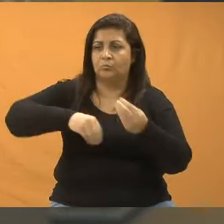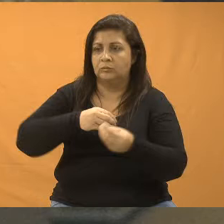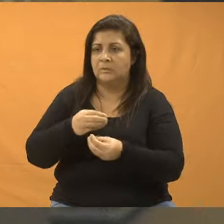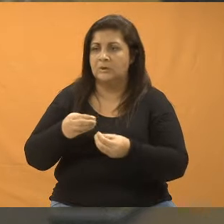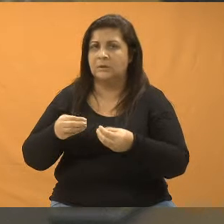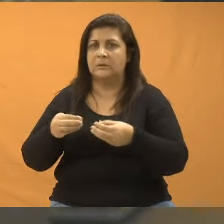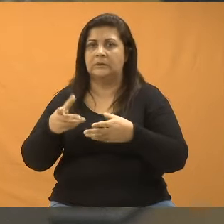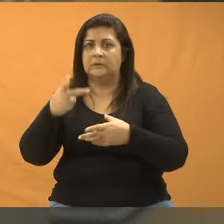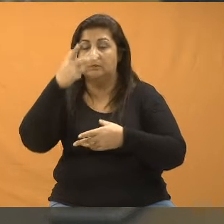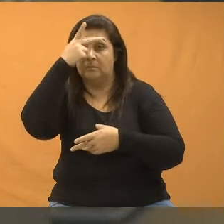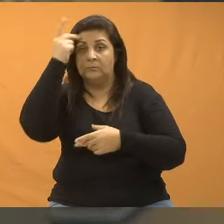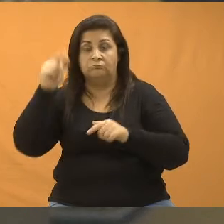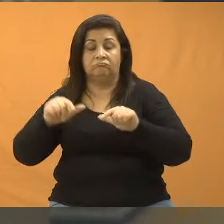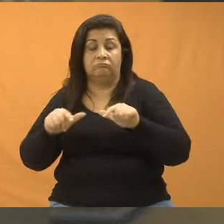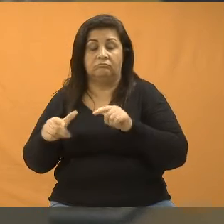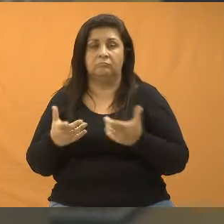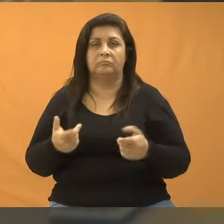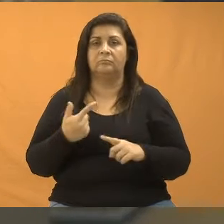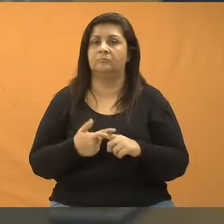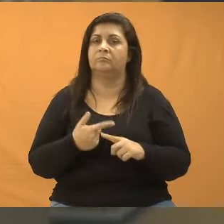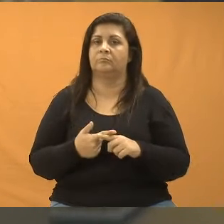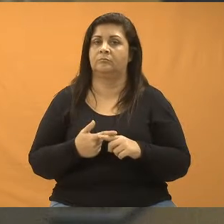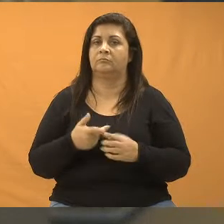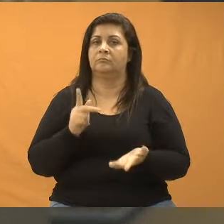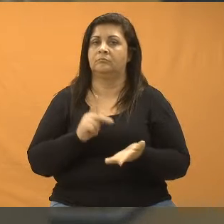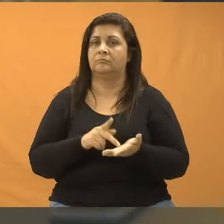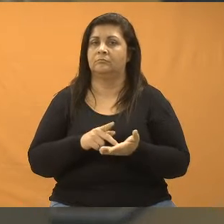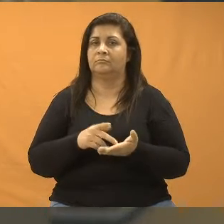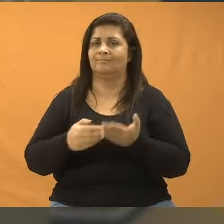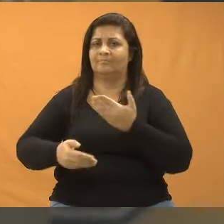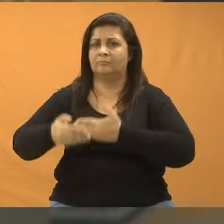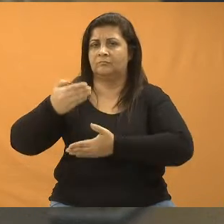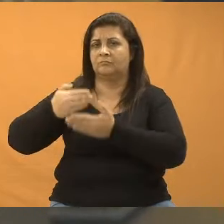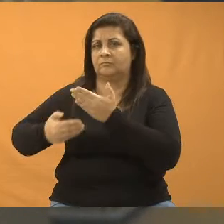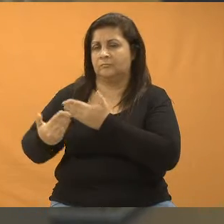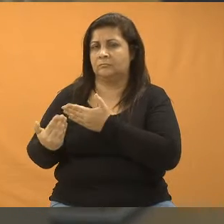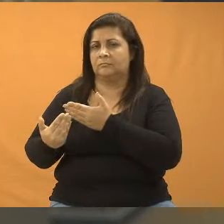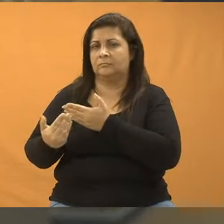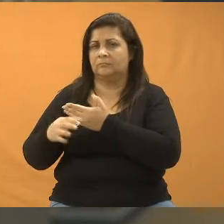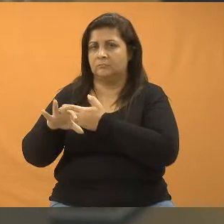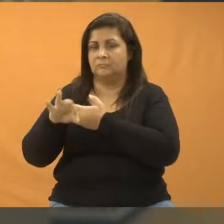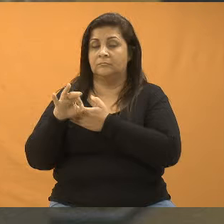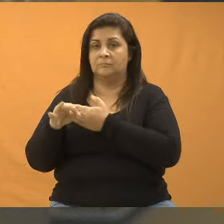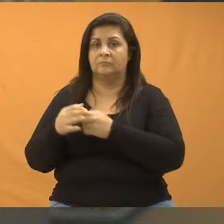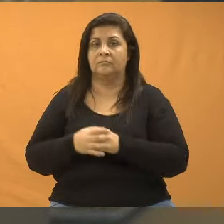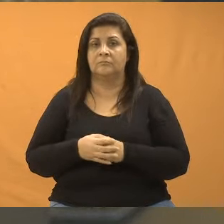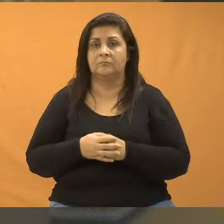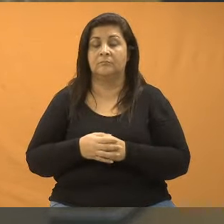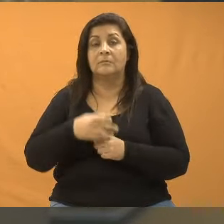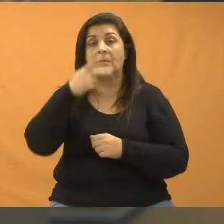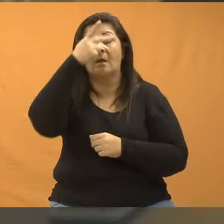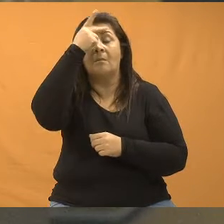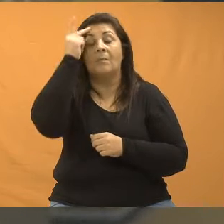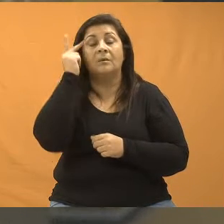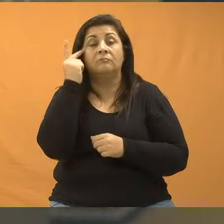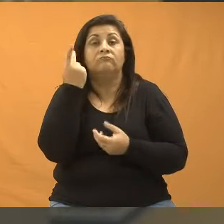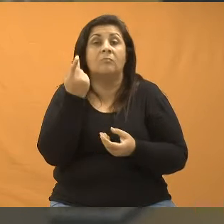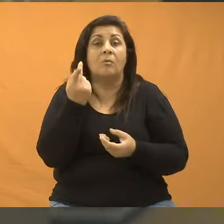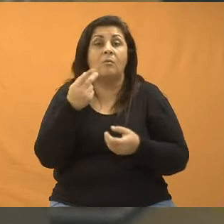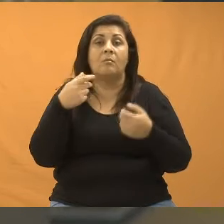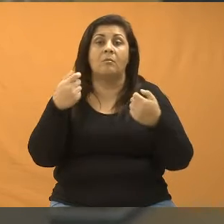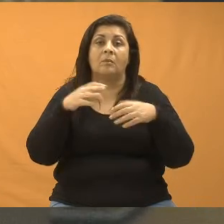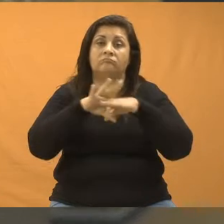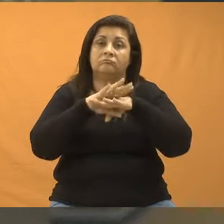equipes, porque, na verdade, o que está por trás dessa decisão são pacientes, são famílias